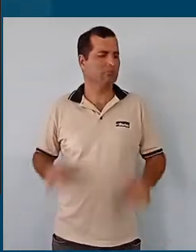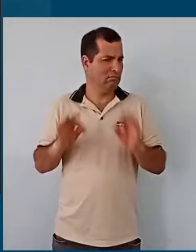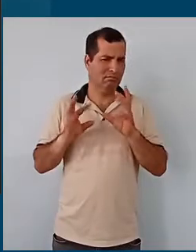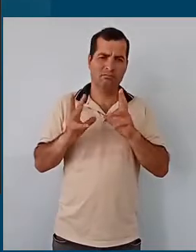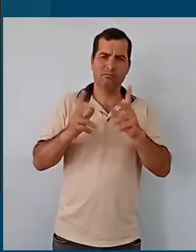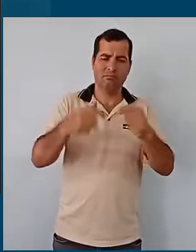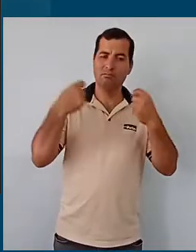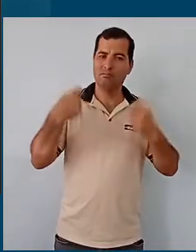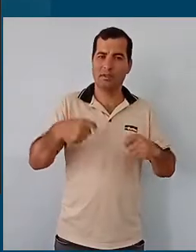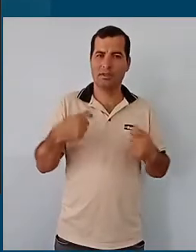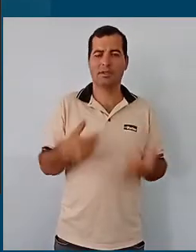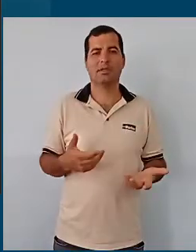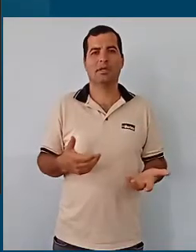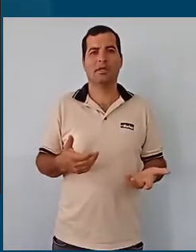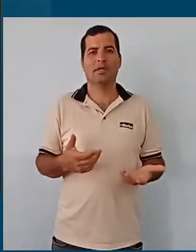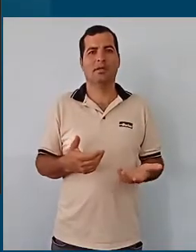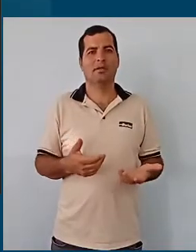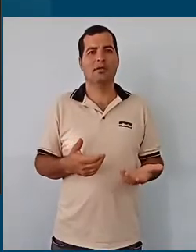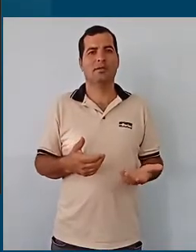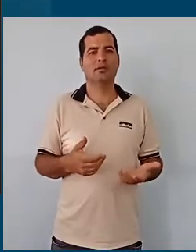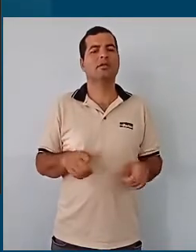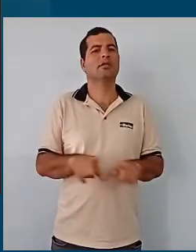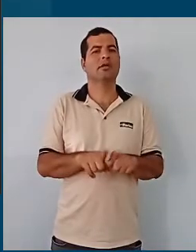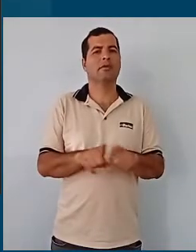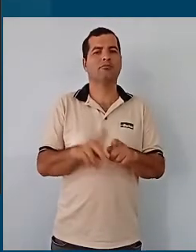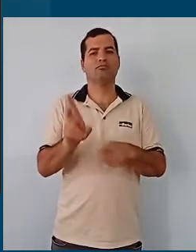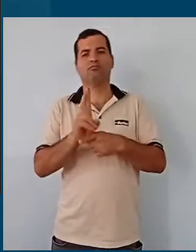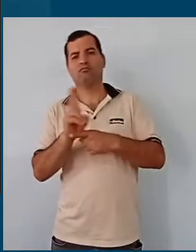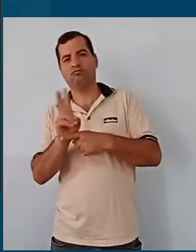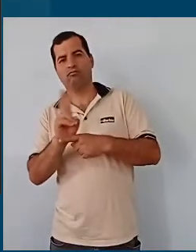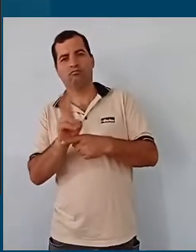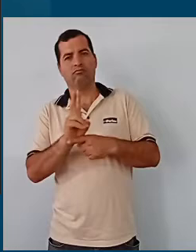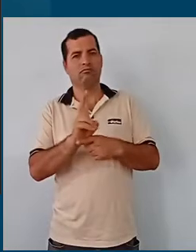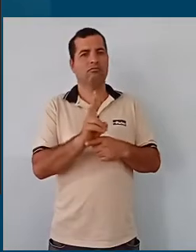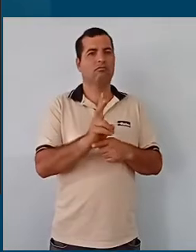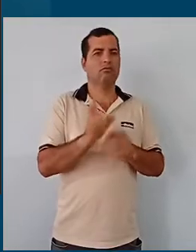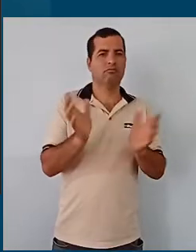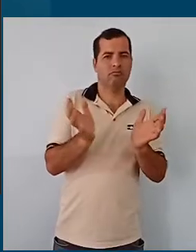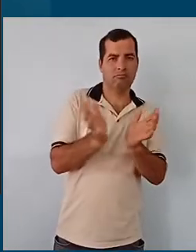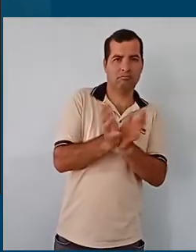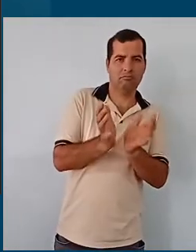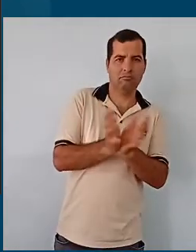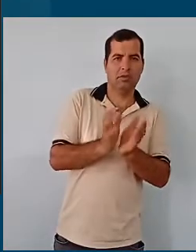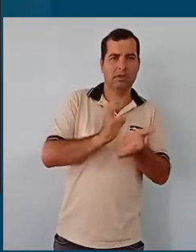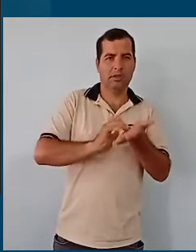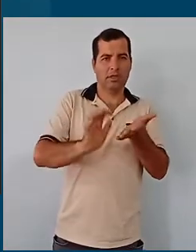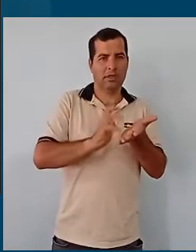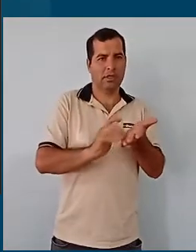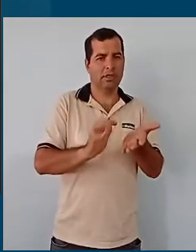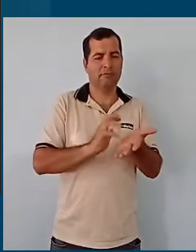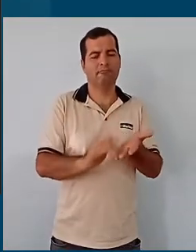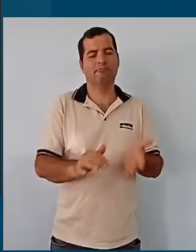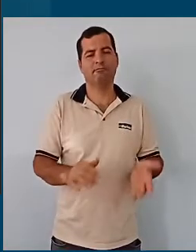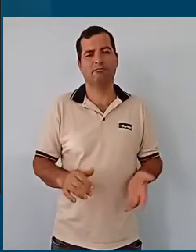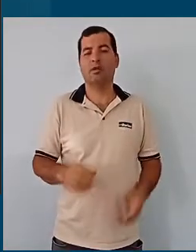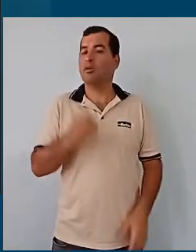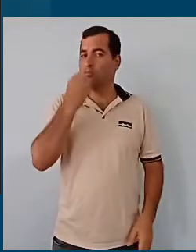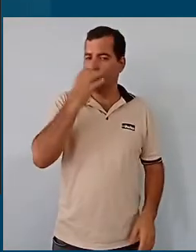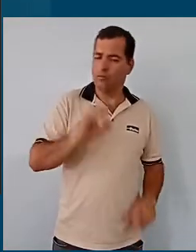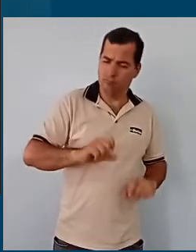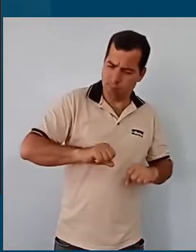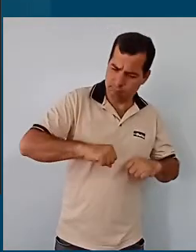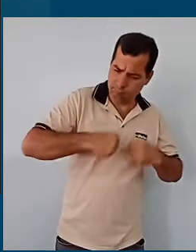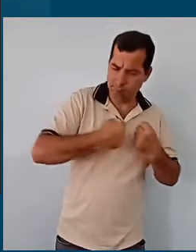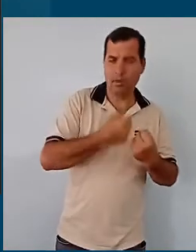a própria processo de supervisão, além das equipes técnicas da secretaria. Então, é um esforço que vai compensar.